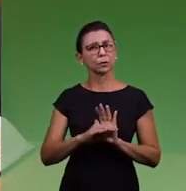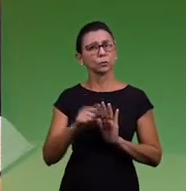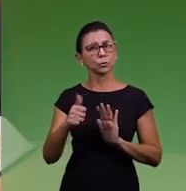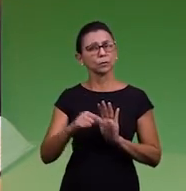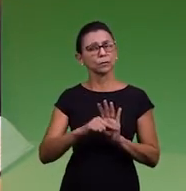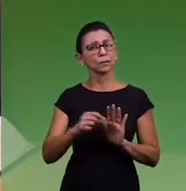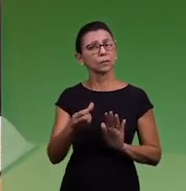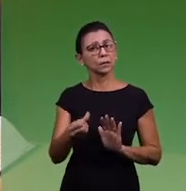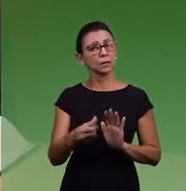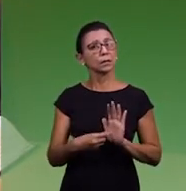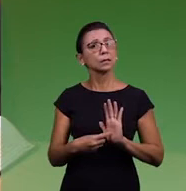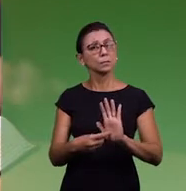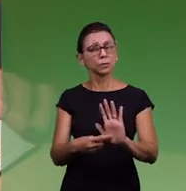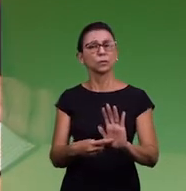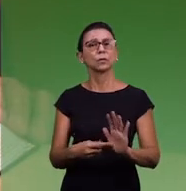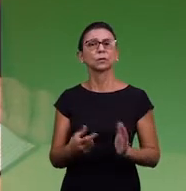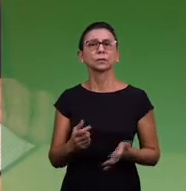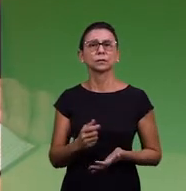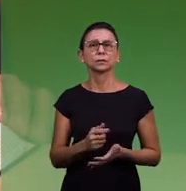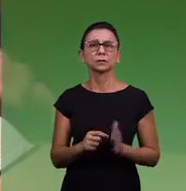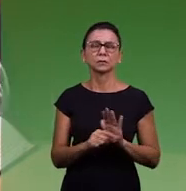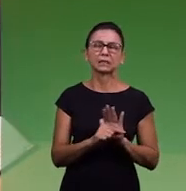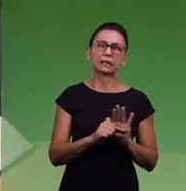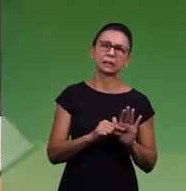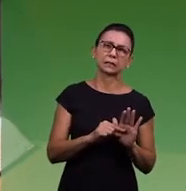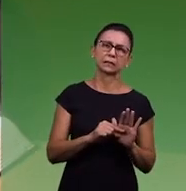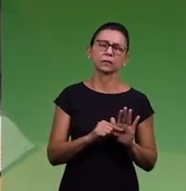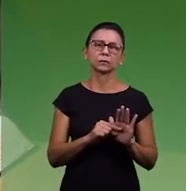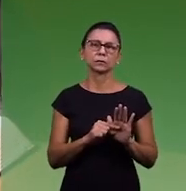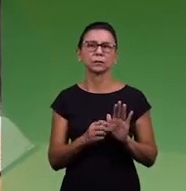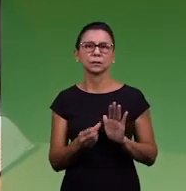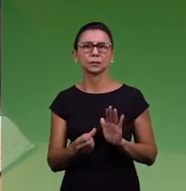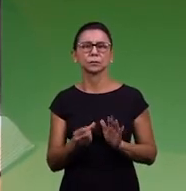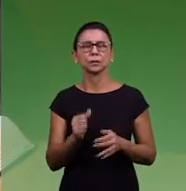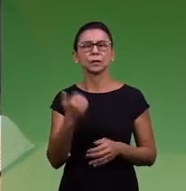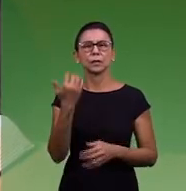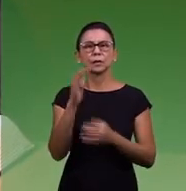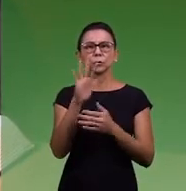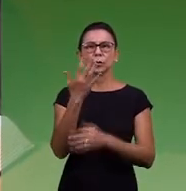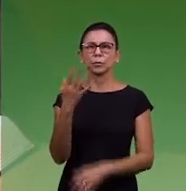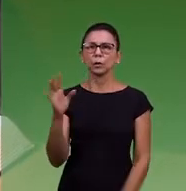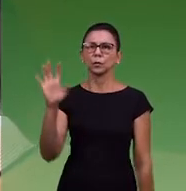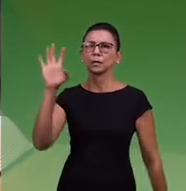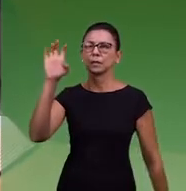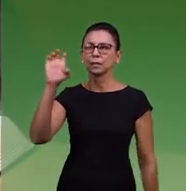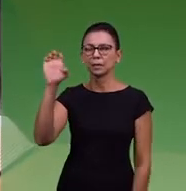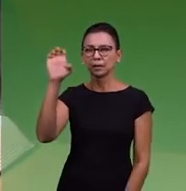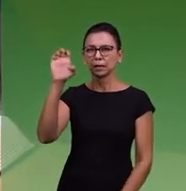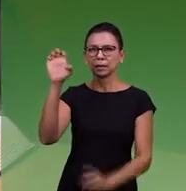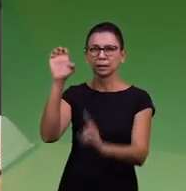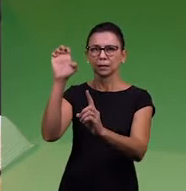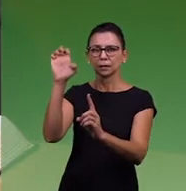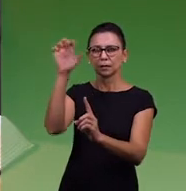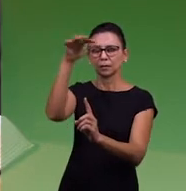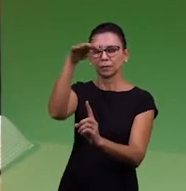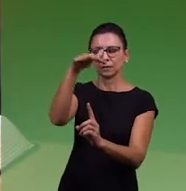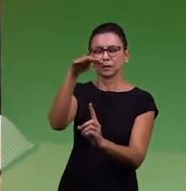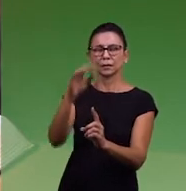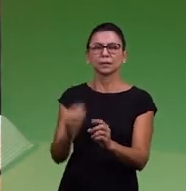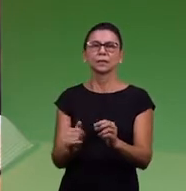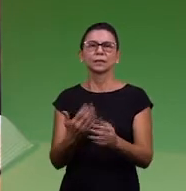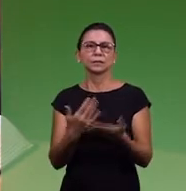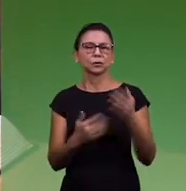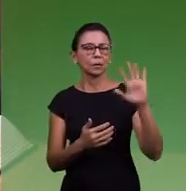verso 6, aqui, quando diz assim o versículo, a sua mão esquerda esteja debaixo da minha cabeça e a sua